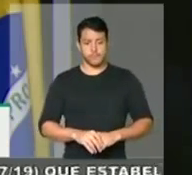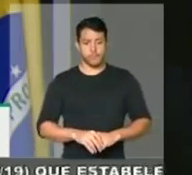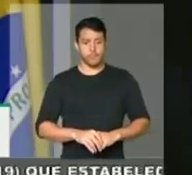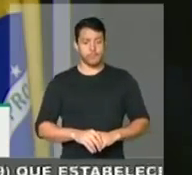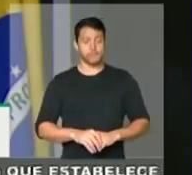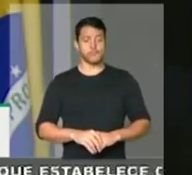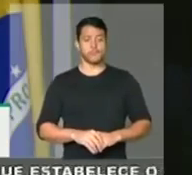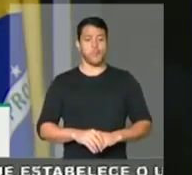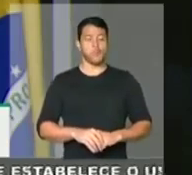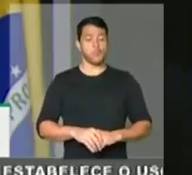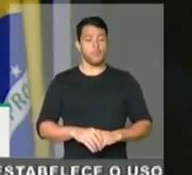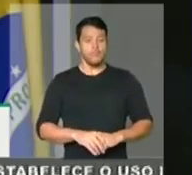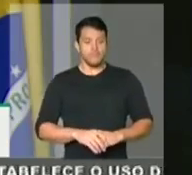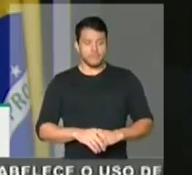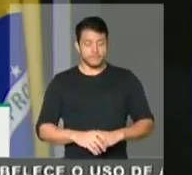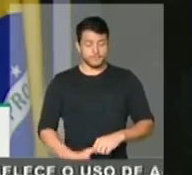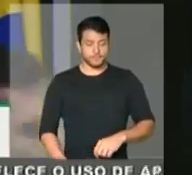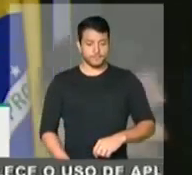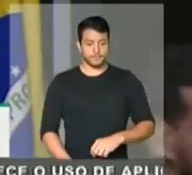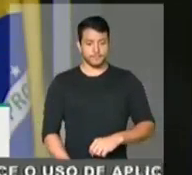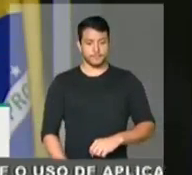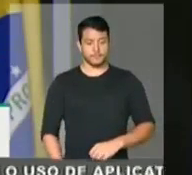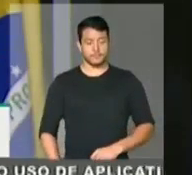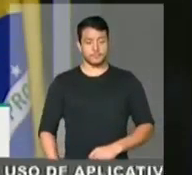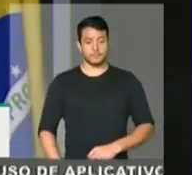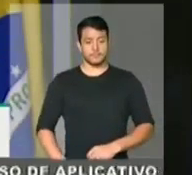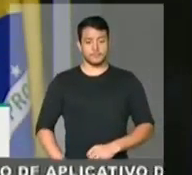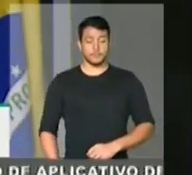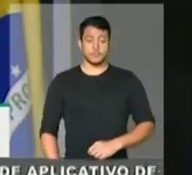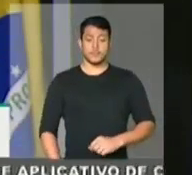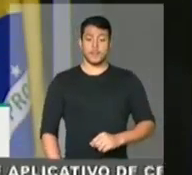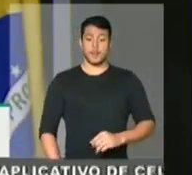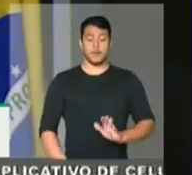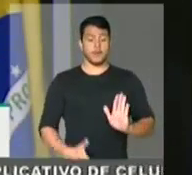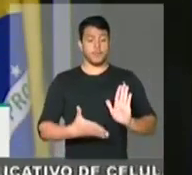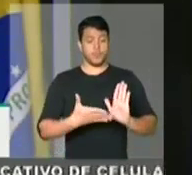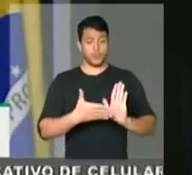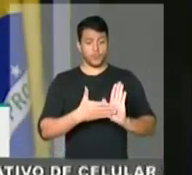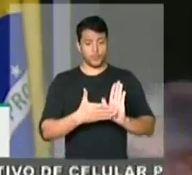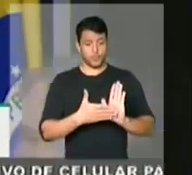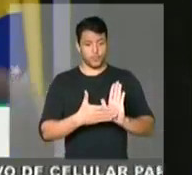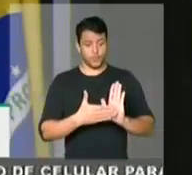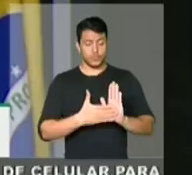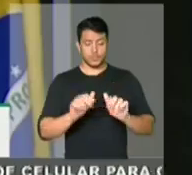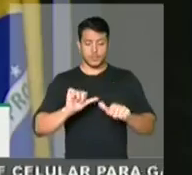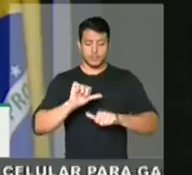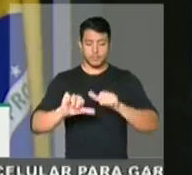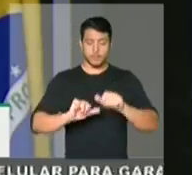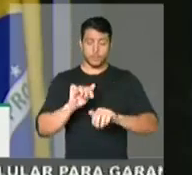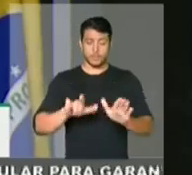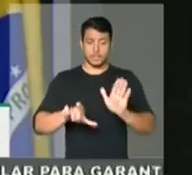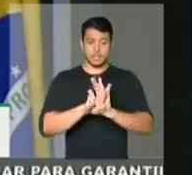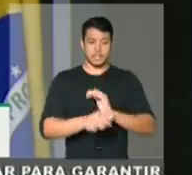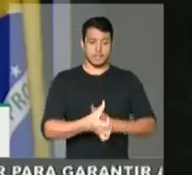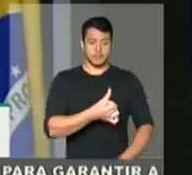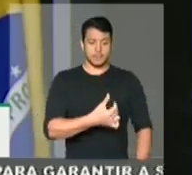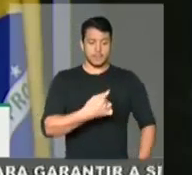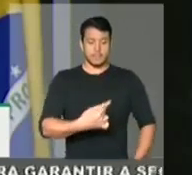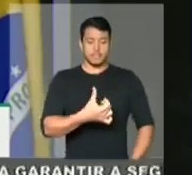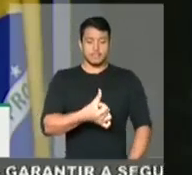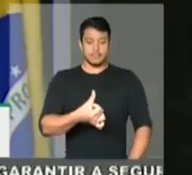que justificam o mérito. A proposta em pauta modifica a Lei 6766